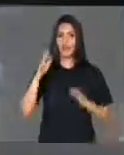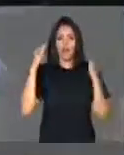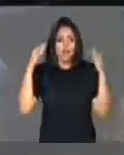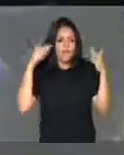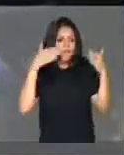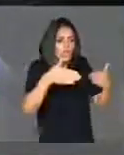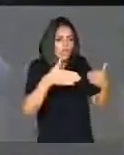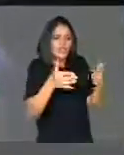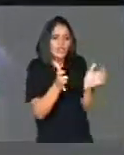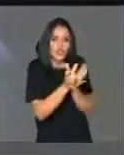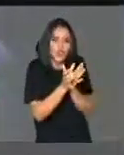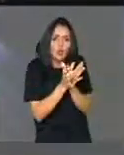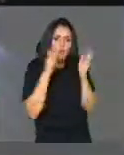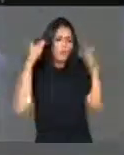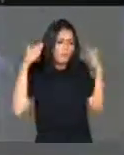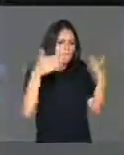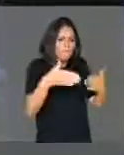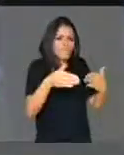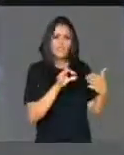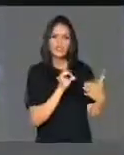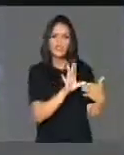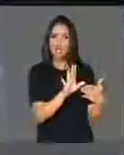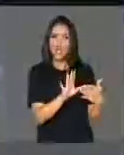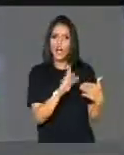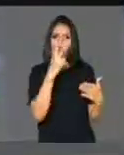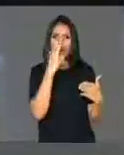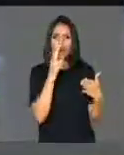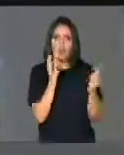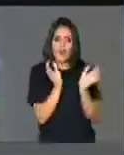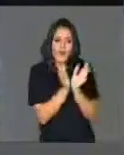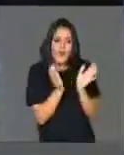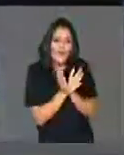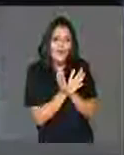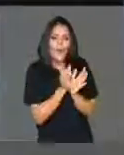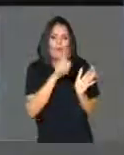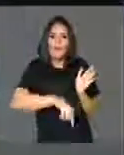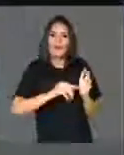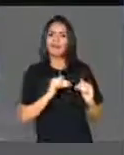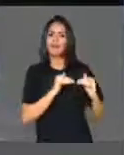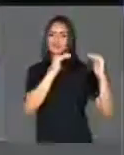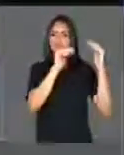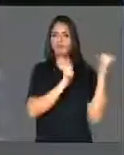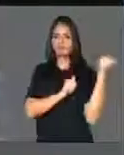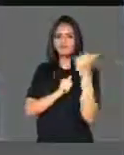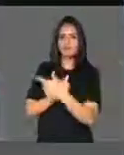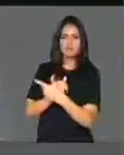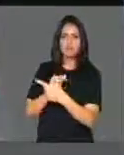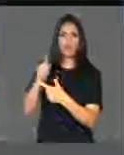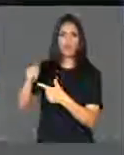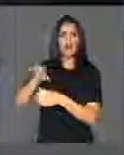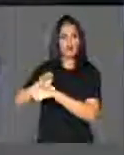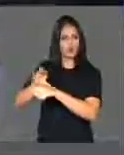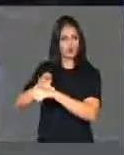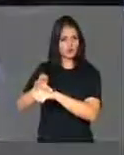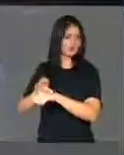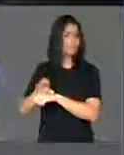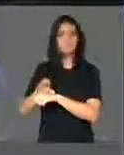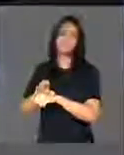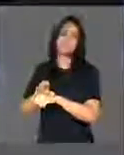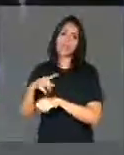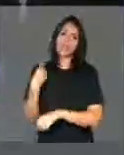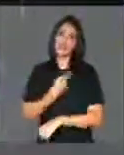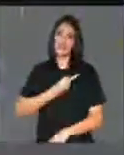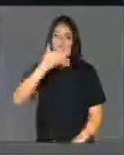apenas colegiada, achando que esta visão colegiada deve superar, né, o princípio constitucional, no